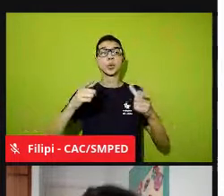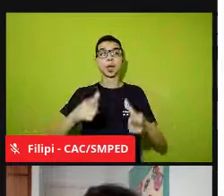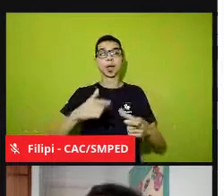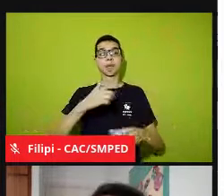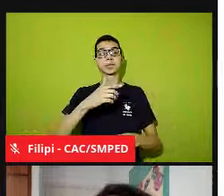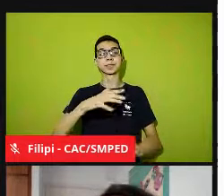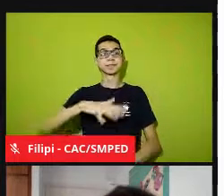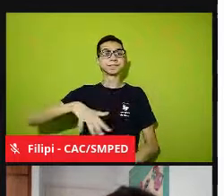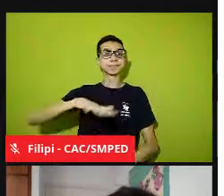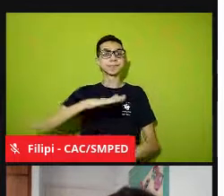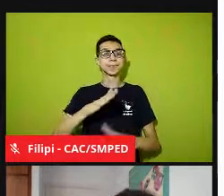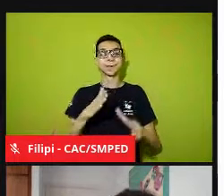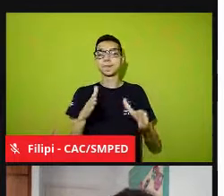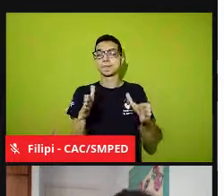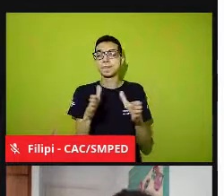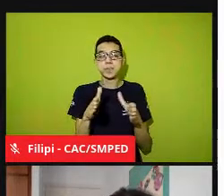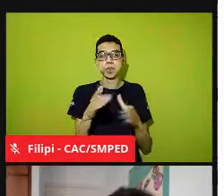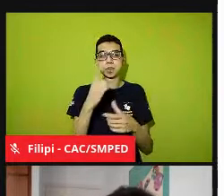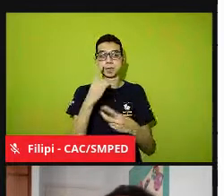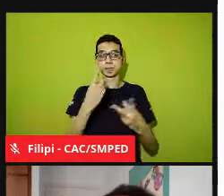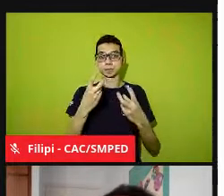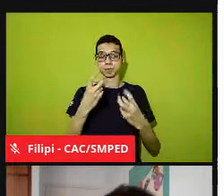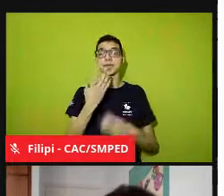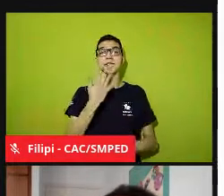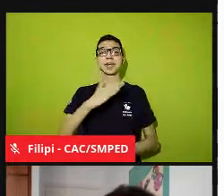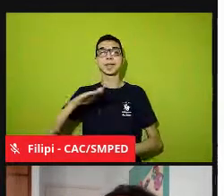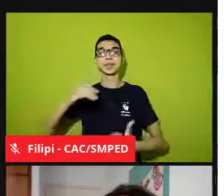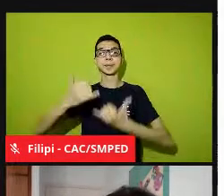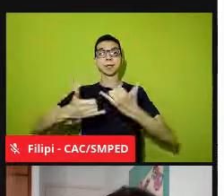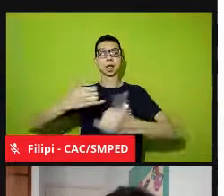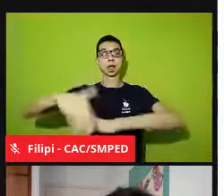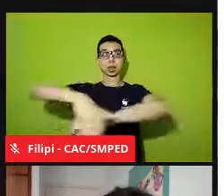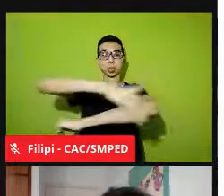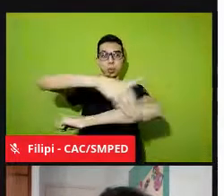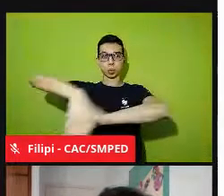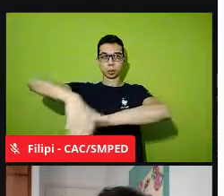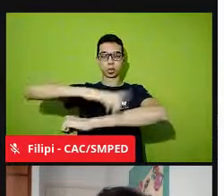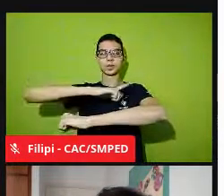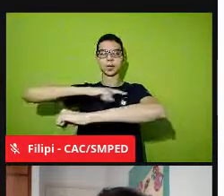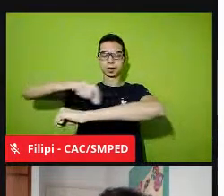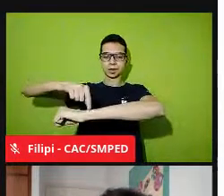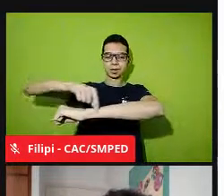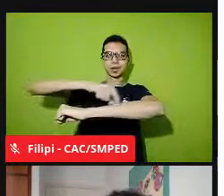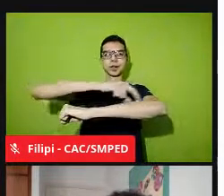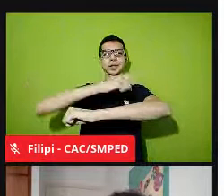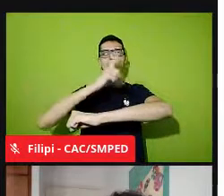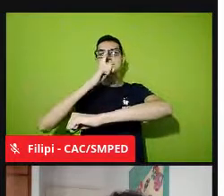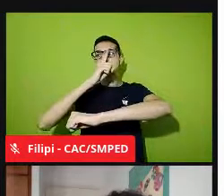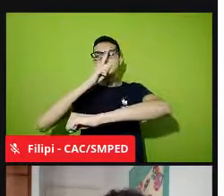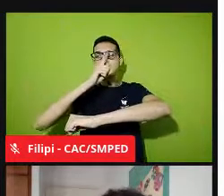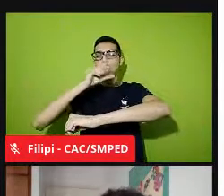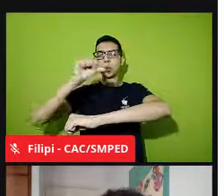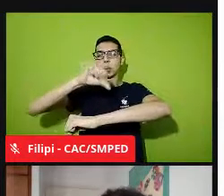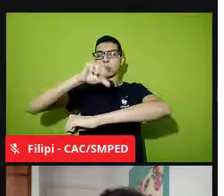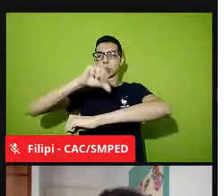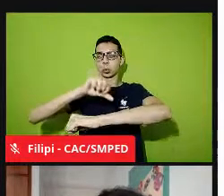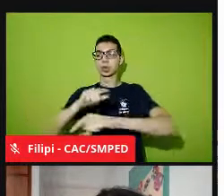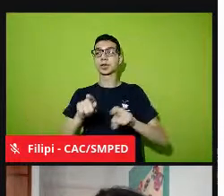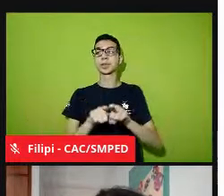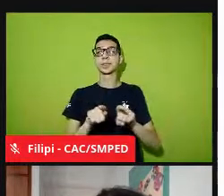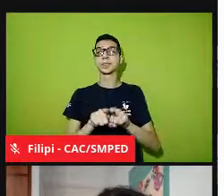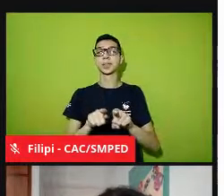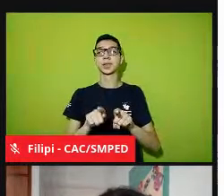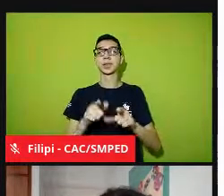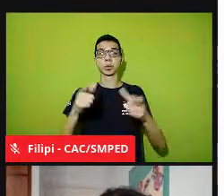então a gente vê as crianças brincando no leito da rua, com calçadas muito ruins, né, esses usos mais espontâneos do